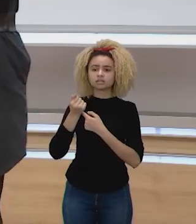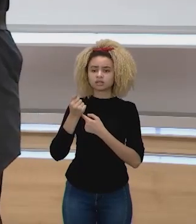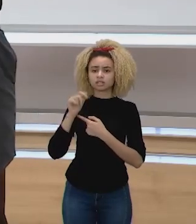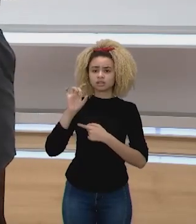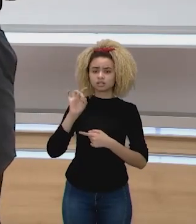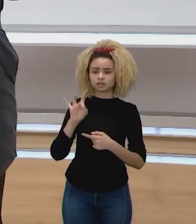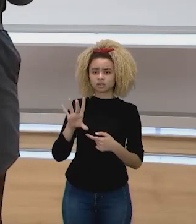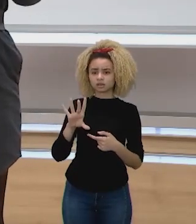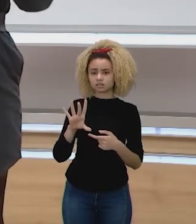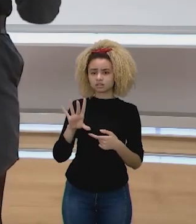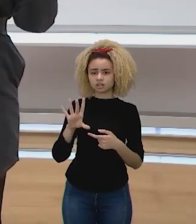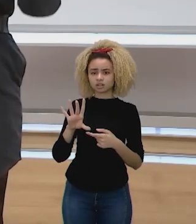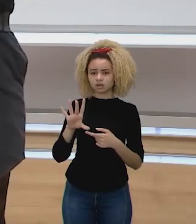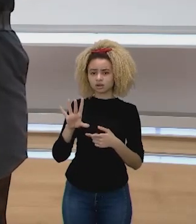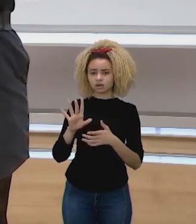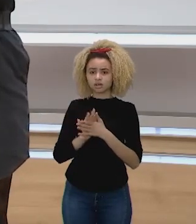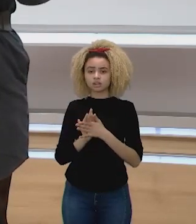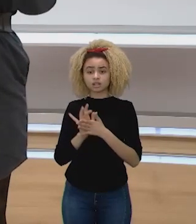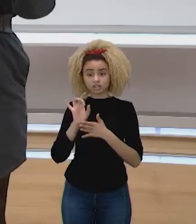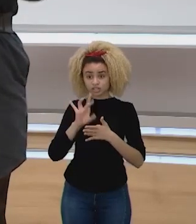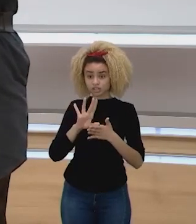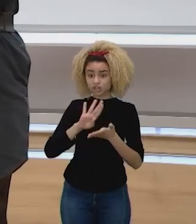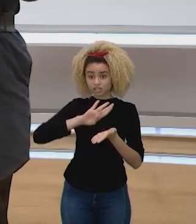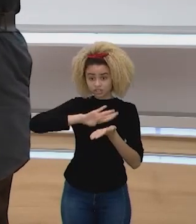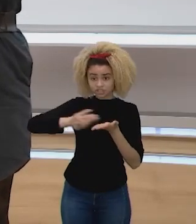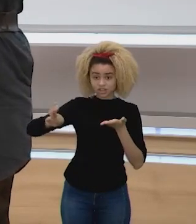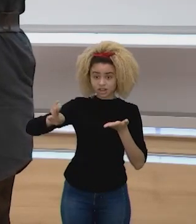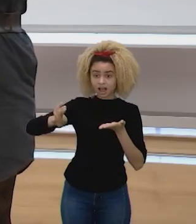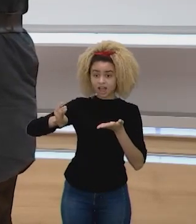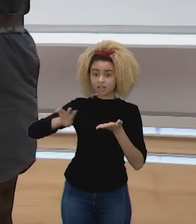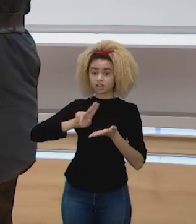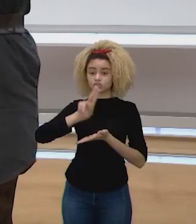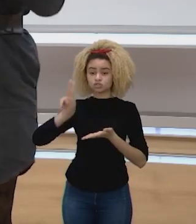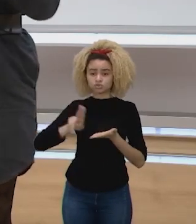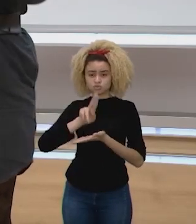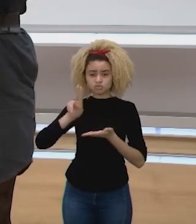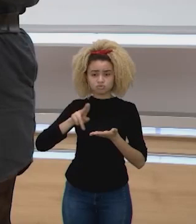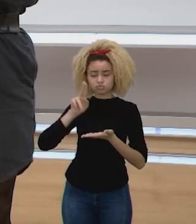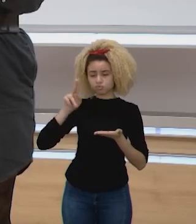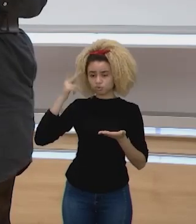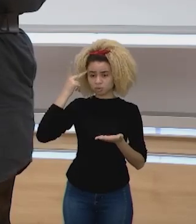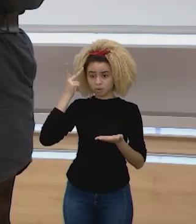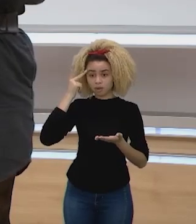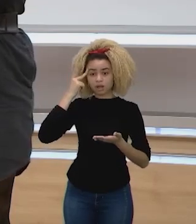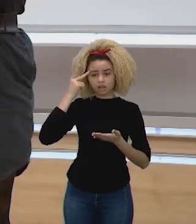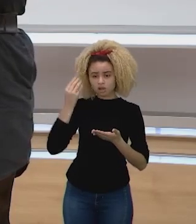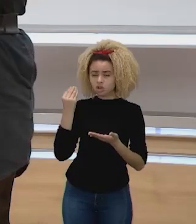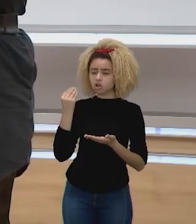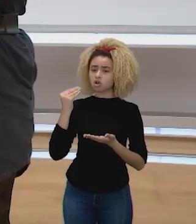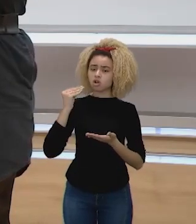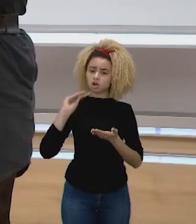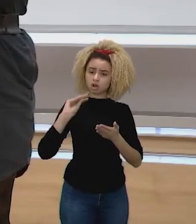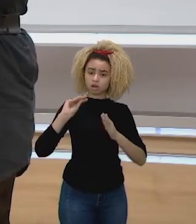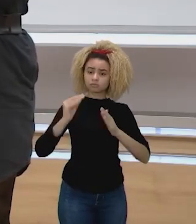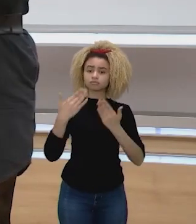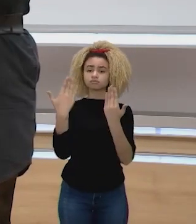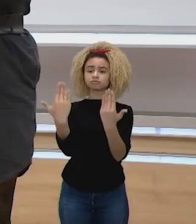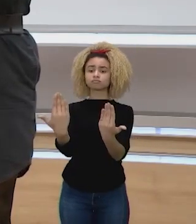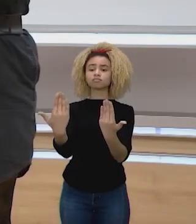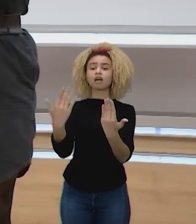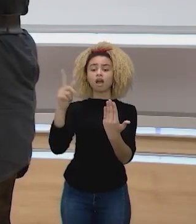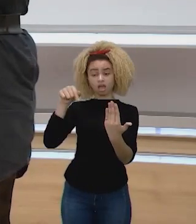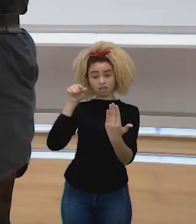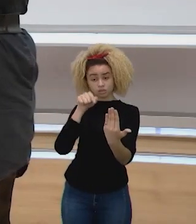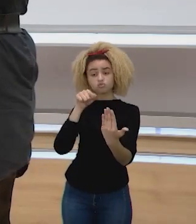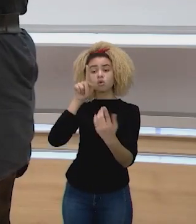expositivo, tá? Tirar ele do contexto de produção, de circulação e de uso natural dele e colocar ele lá exposto e falar, olha, isso aqui é uma